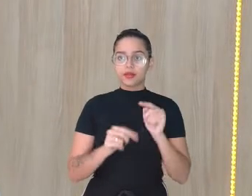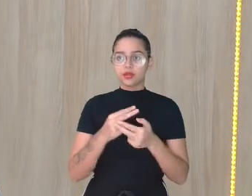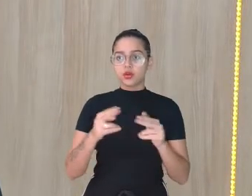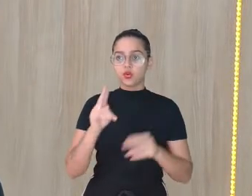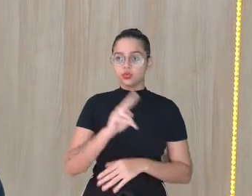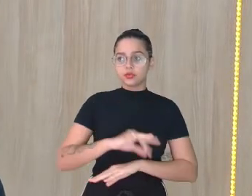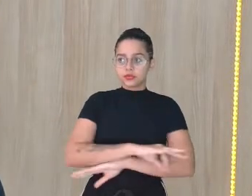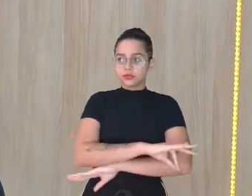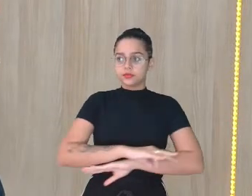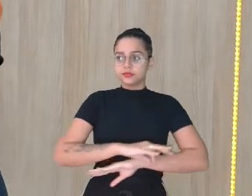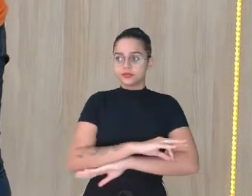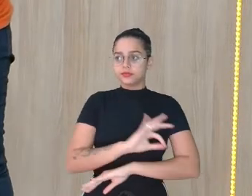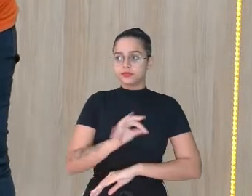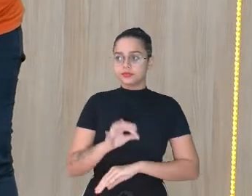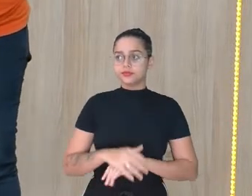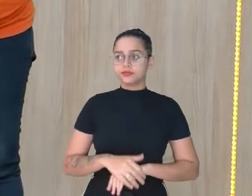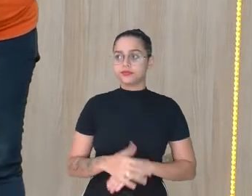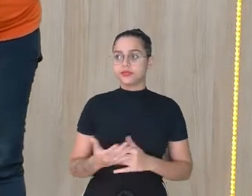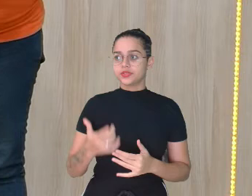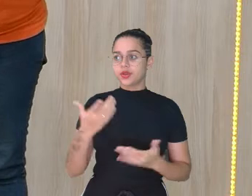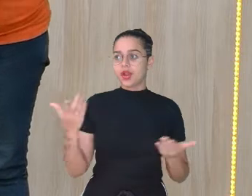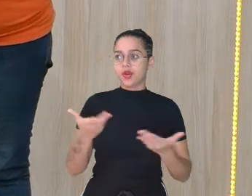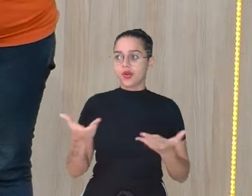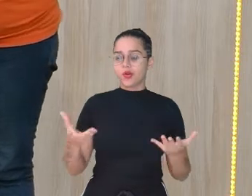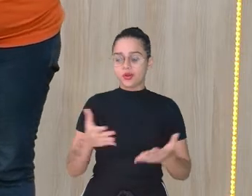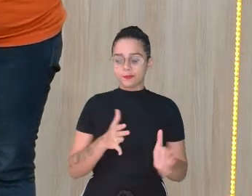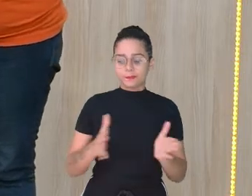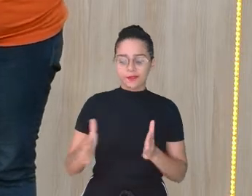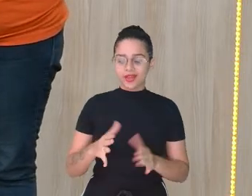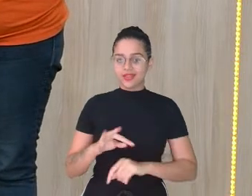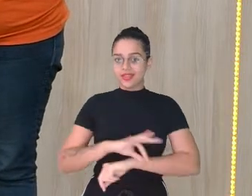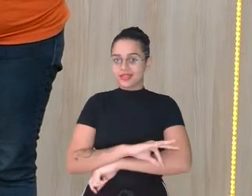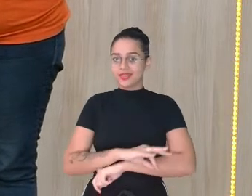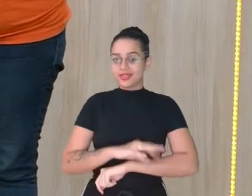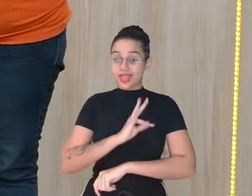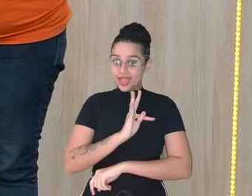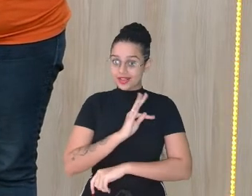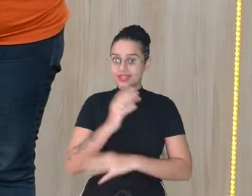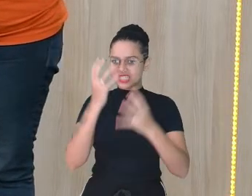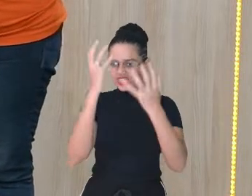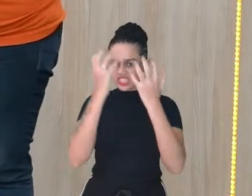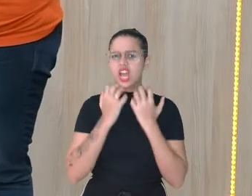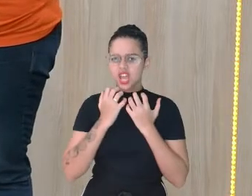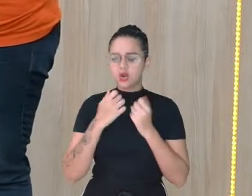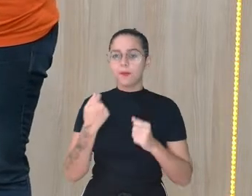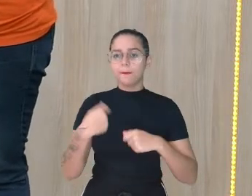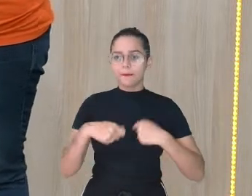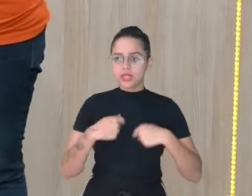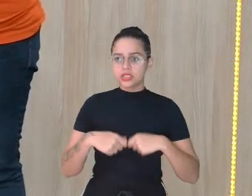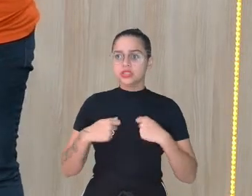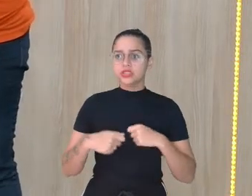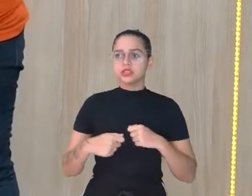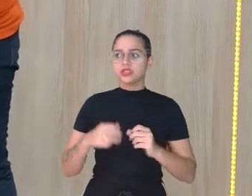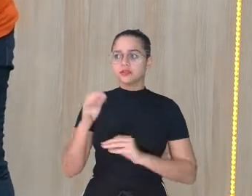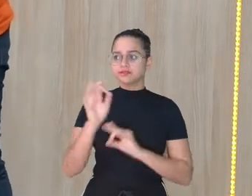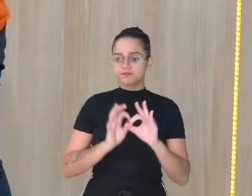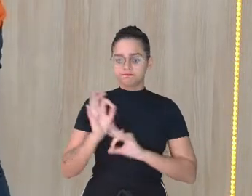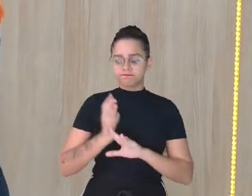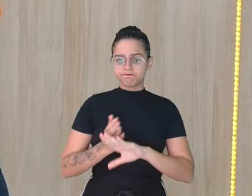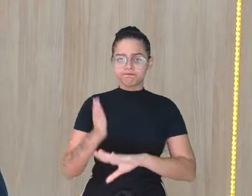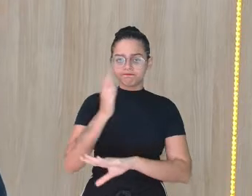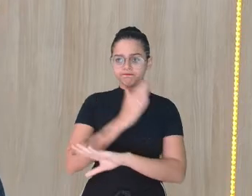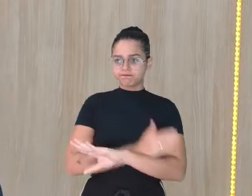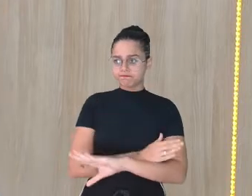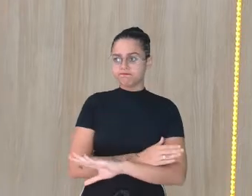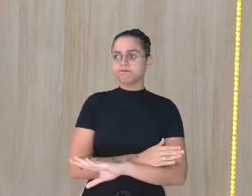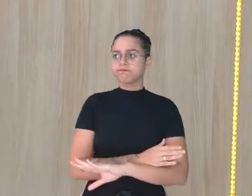utilizados pelo arquiteto. Sim, aí vem a parte técnica, gente, que é muito sério, né? O arquiteto ele precisa estar